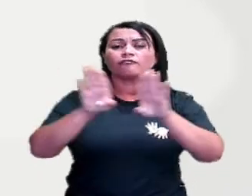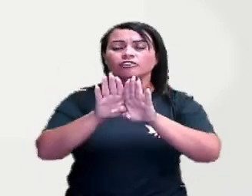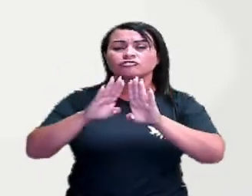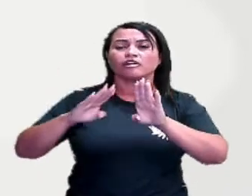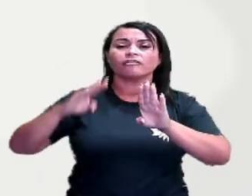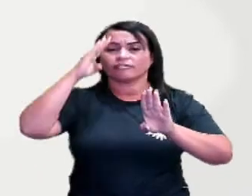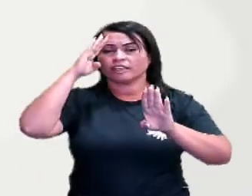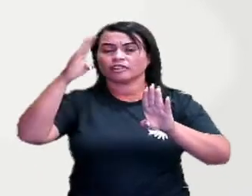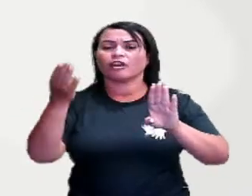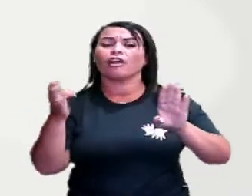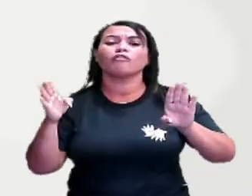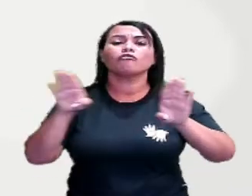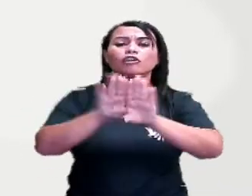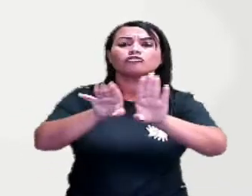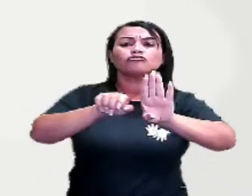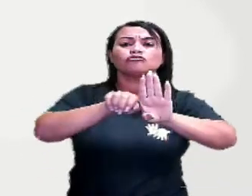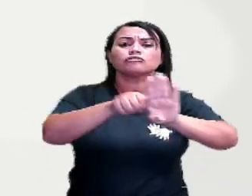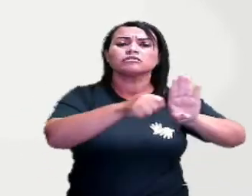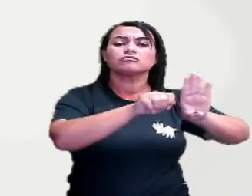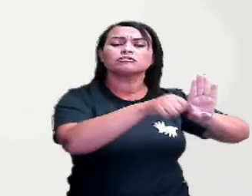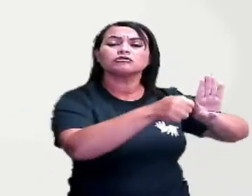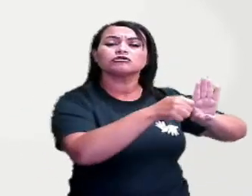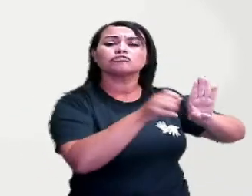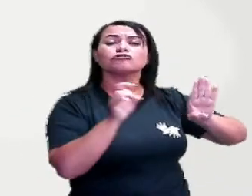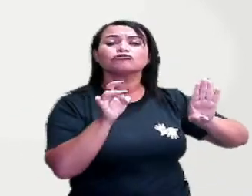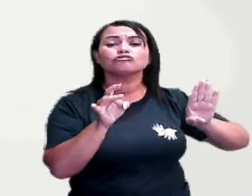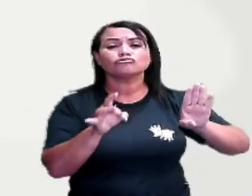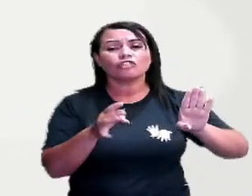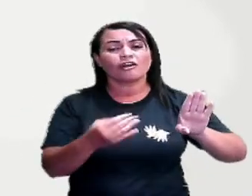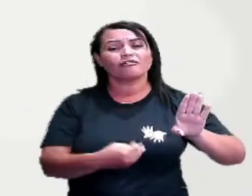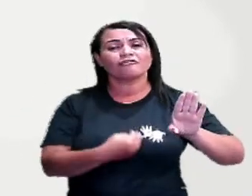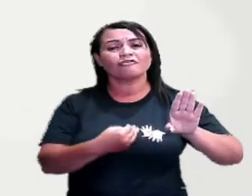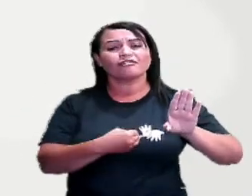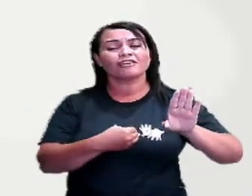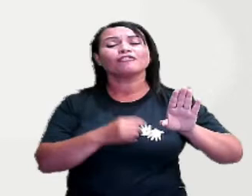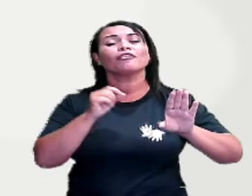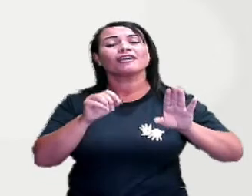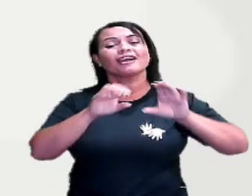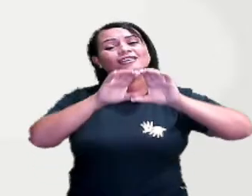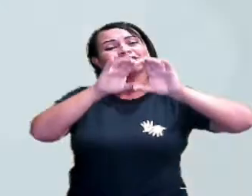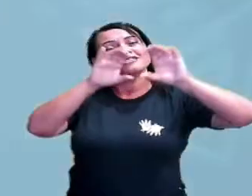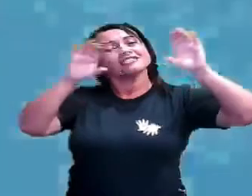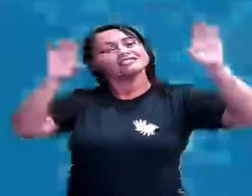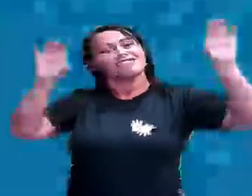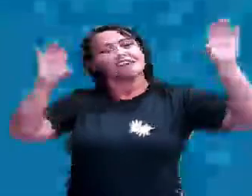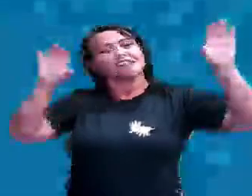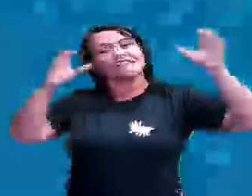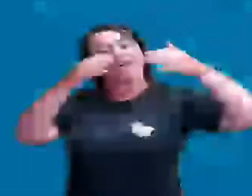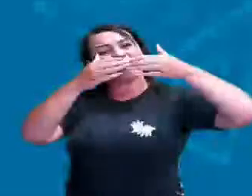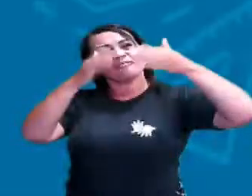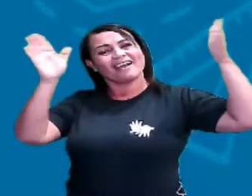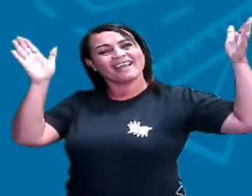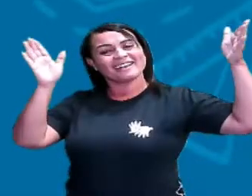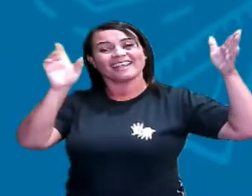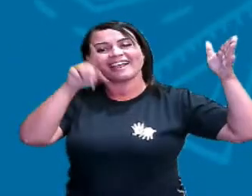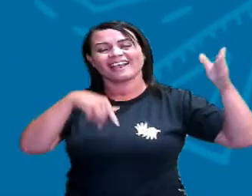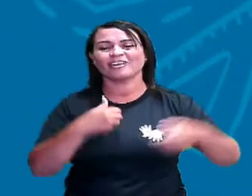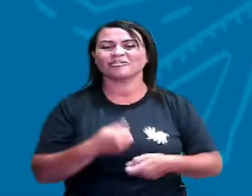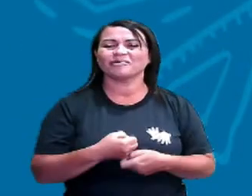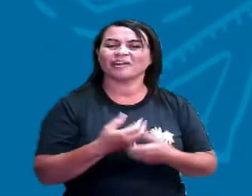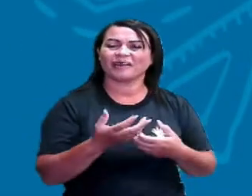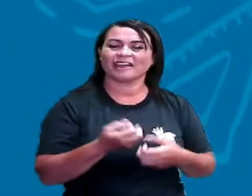quartel, fecho tudo nesse mundo, só vivo aberta no céu. Então, este é um poema.